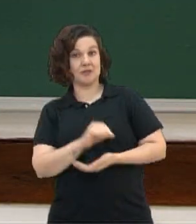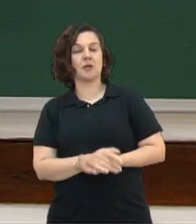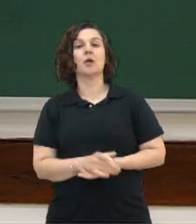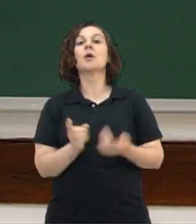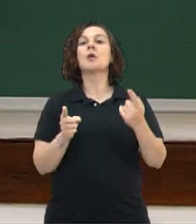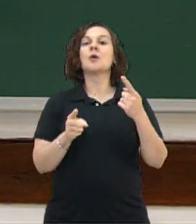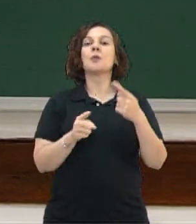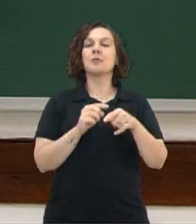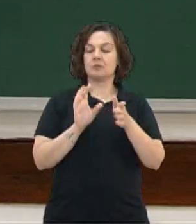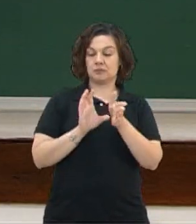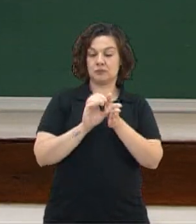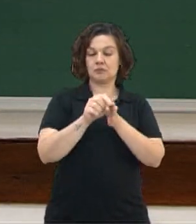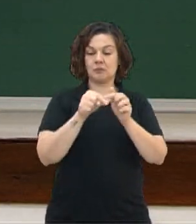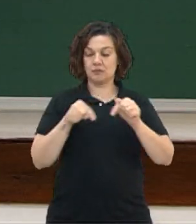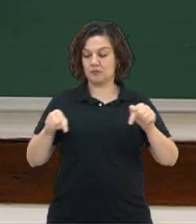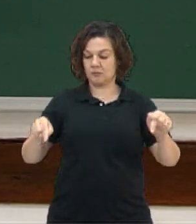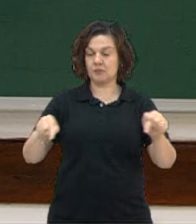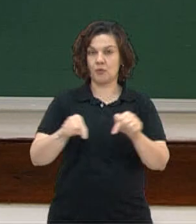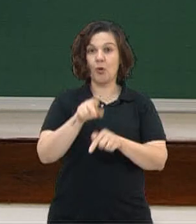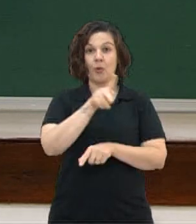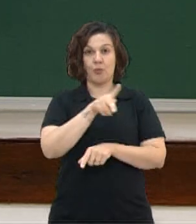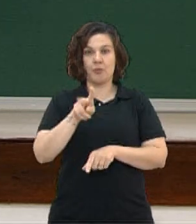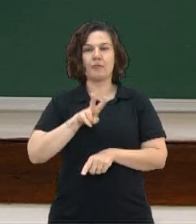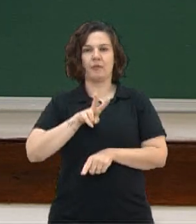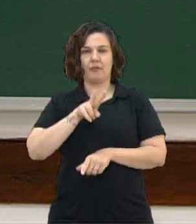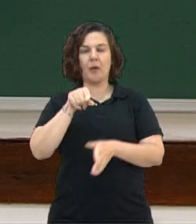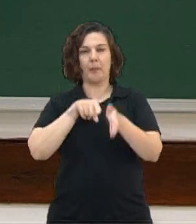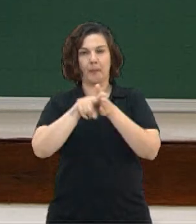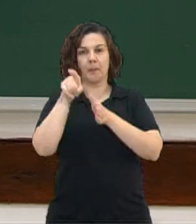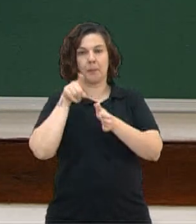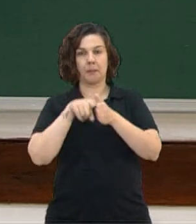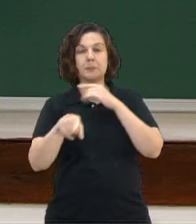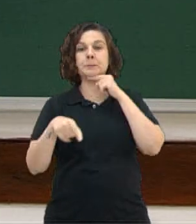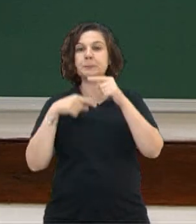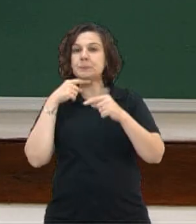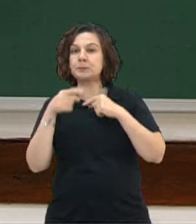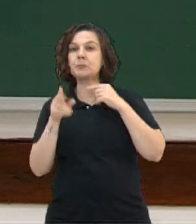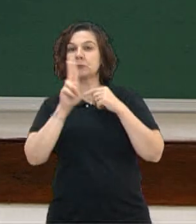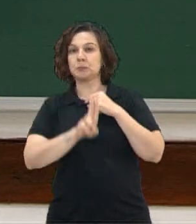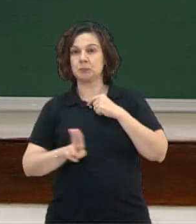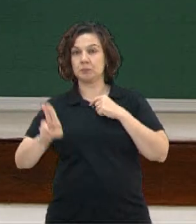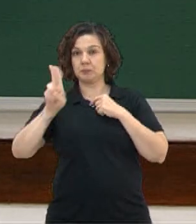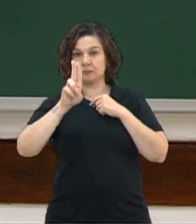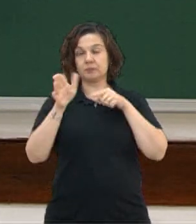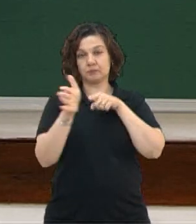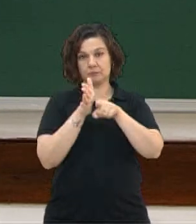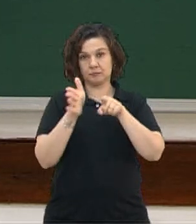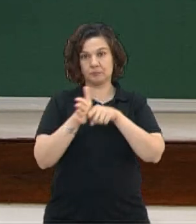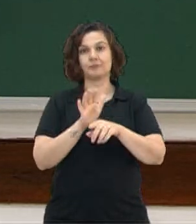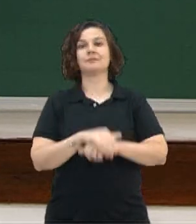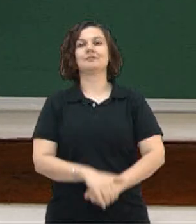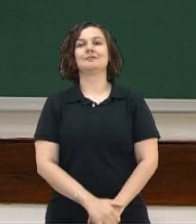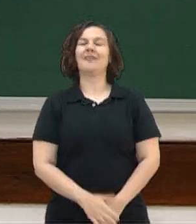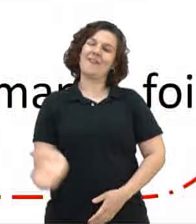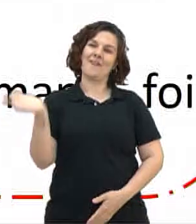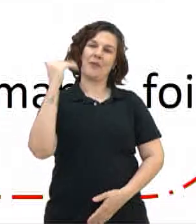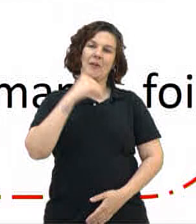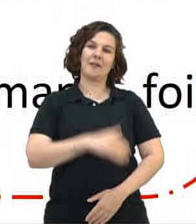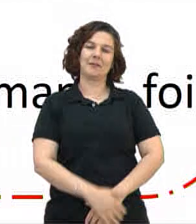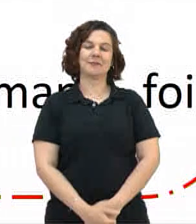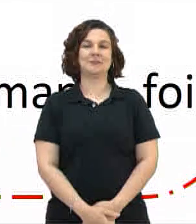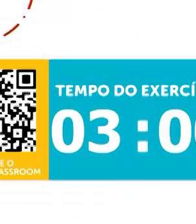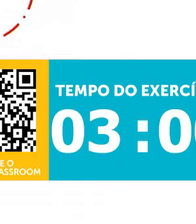lá no ambiente virtual do Google Classroom, o seu professor provavelmente pode usar esta questão. Vai lá!